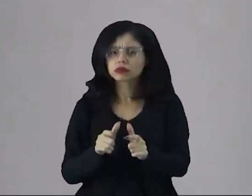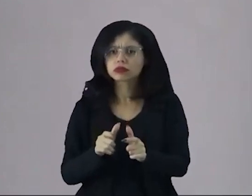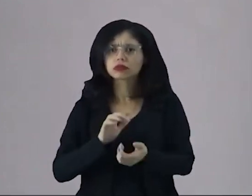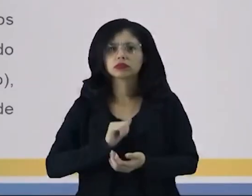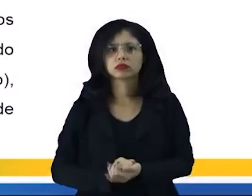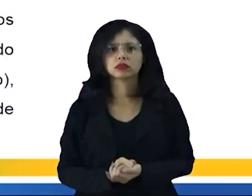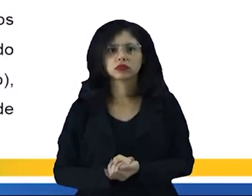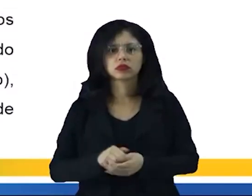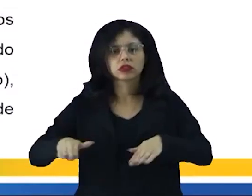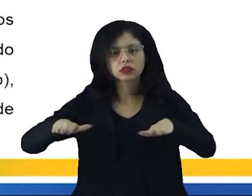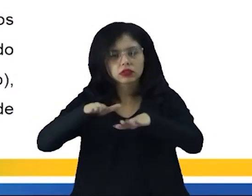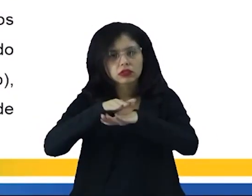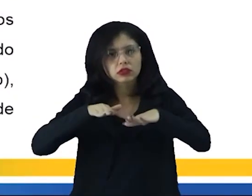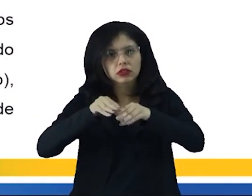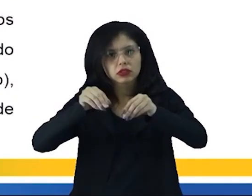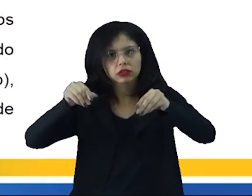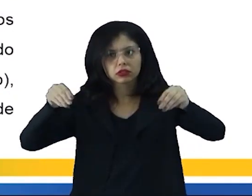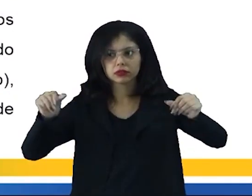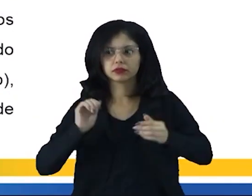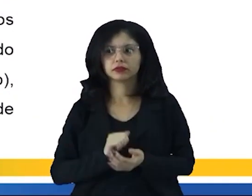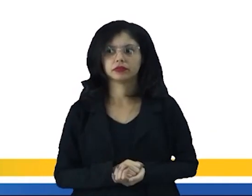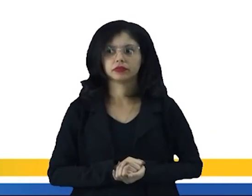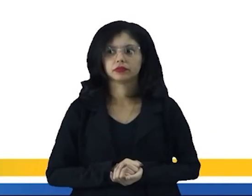na superfície terrestre.